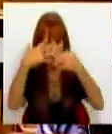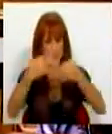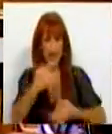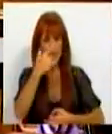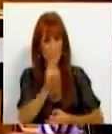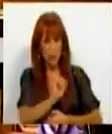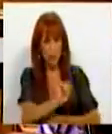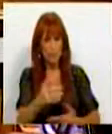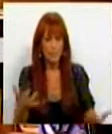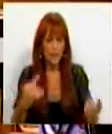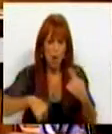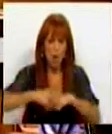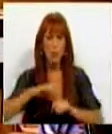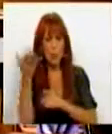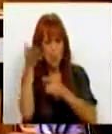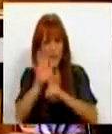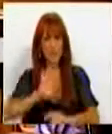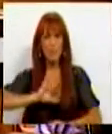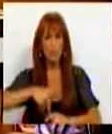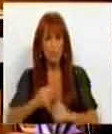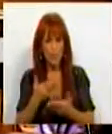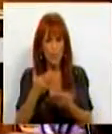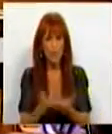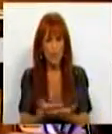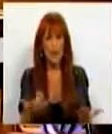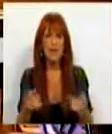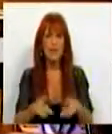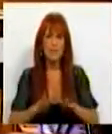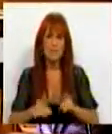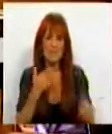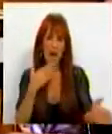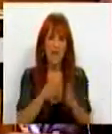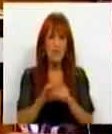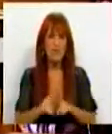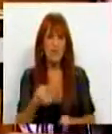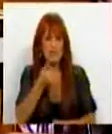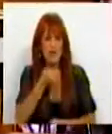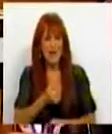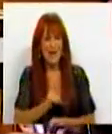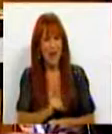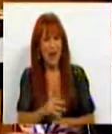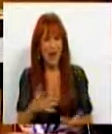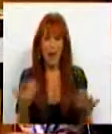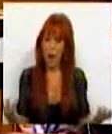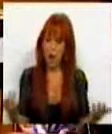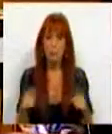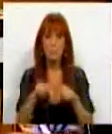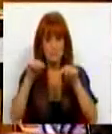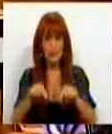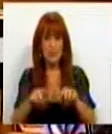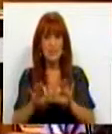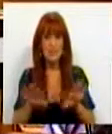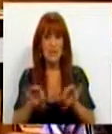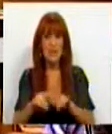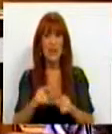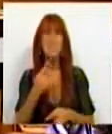da pessoa humana. Portanto, fomos um exemplo para o mundo e temos que aproveitar essa experiência agora para este tipo